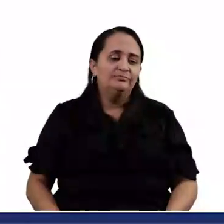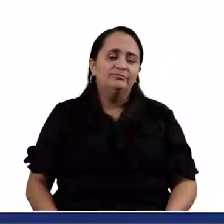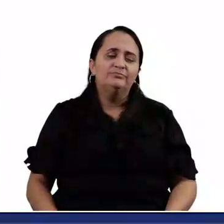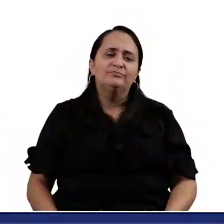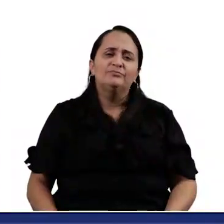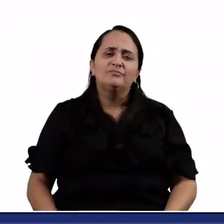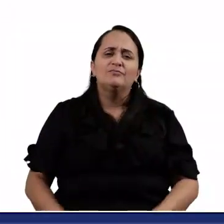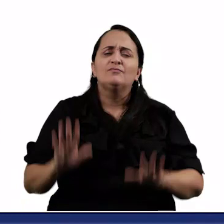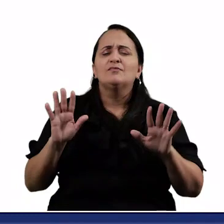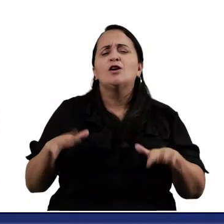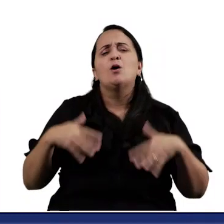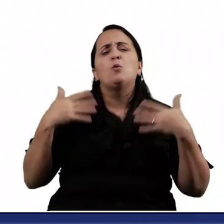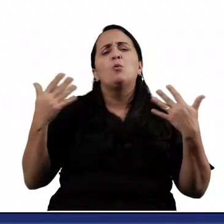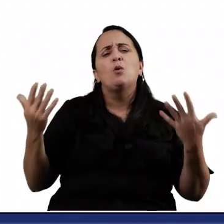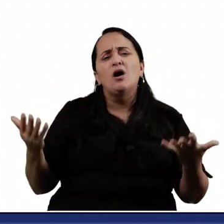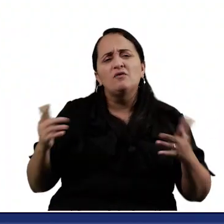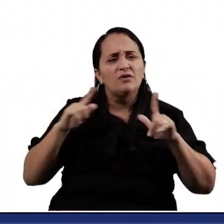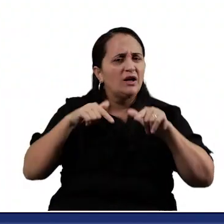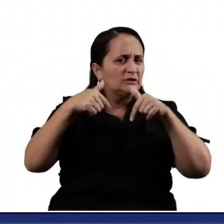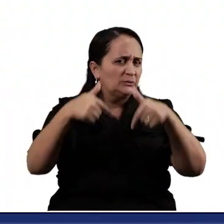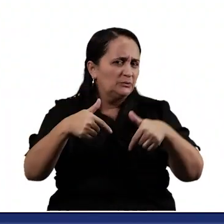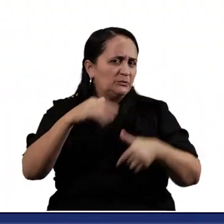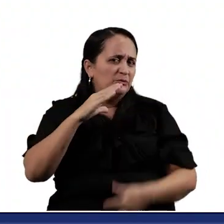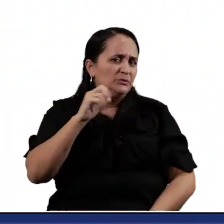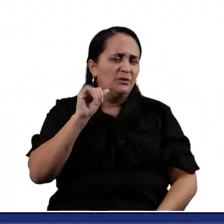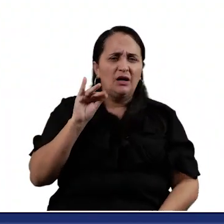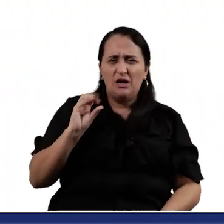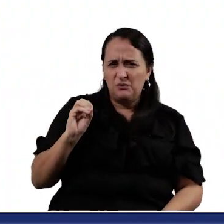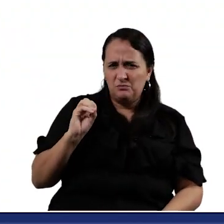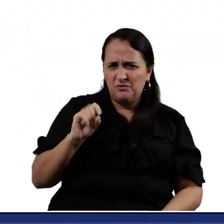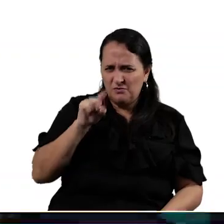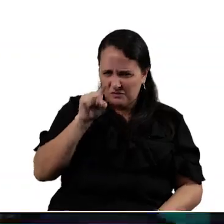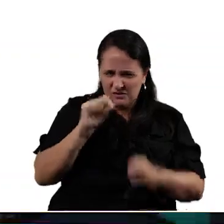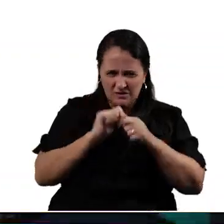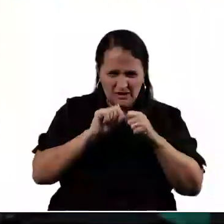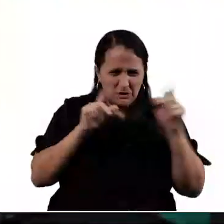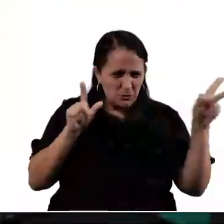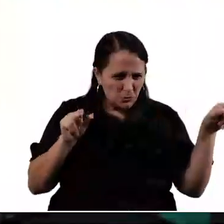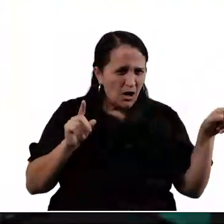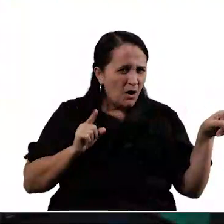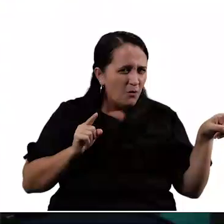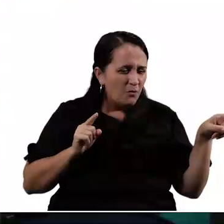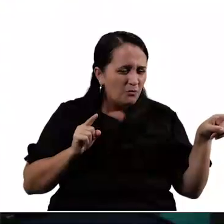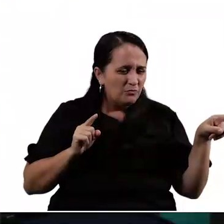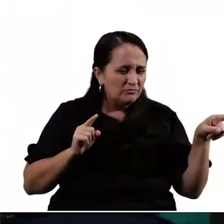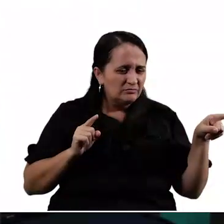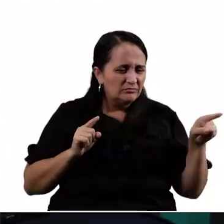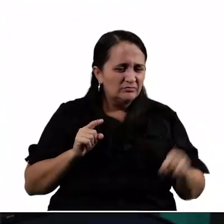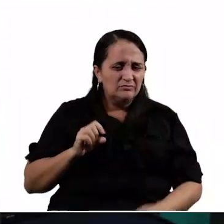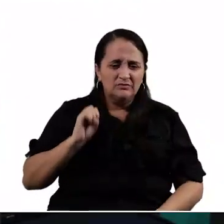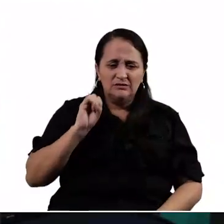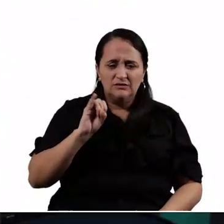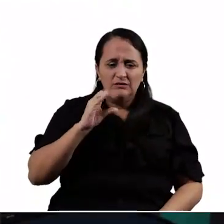Qual foi a atitude do Caio você teria feito a mesma coisa quando cara o